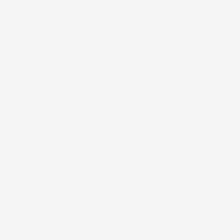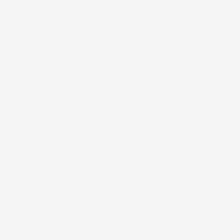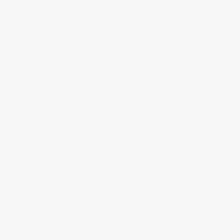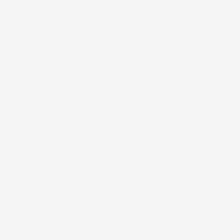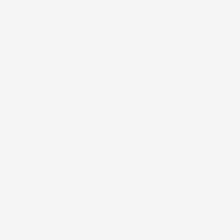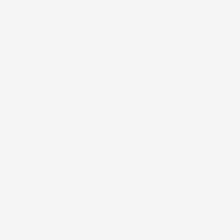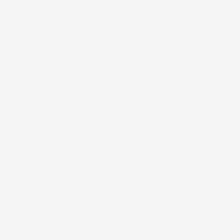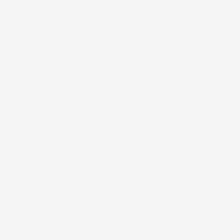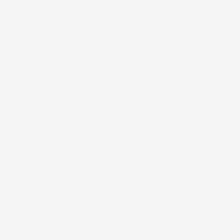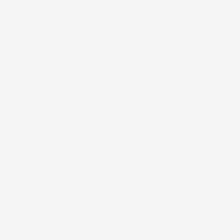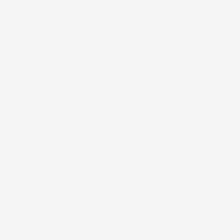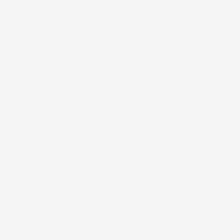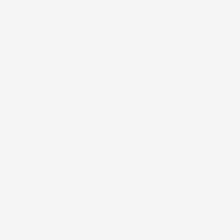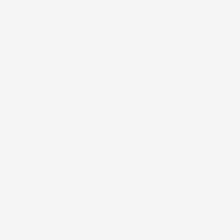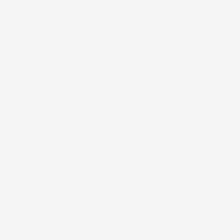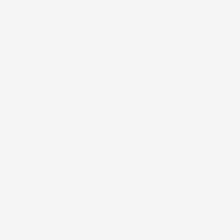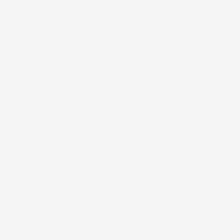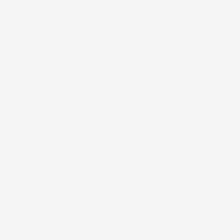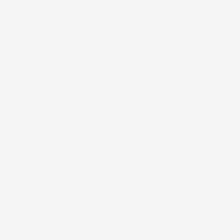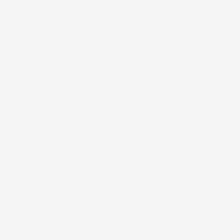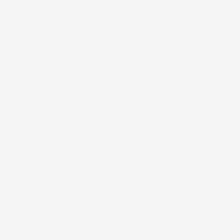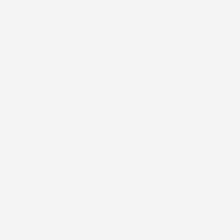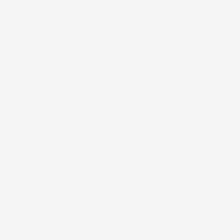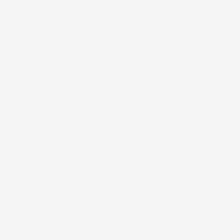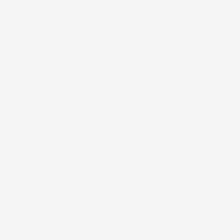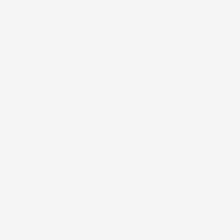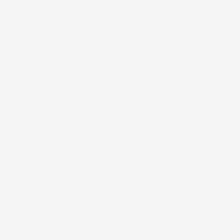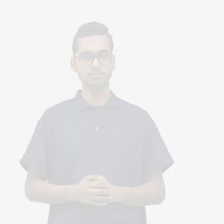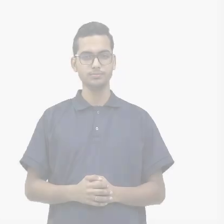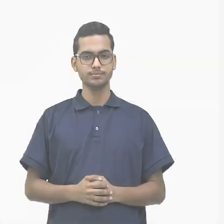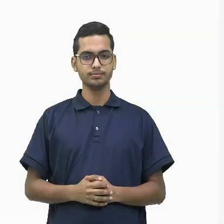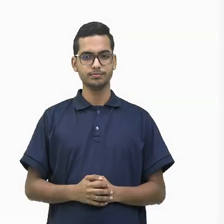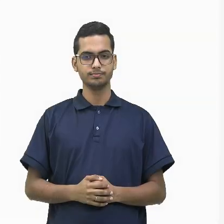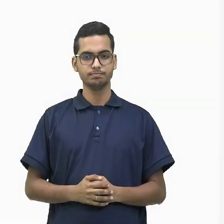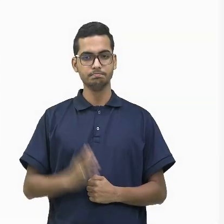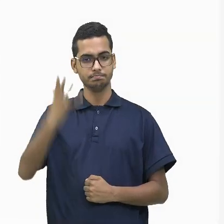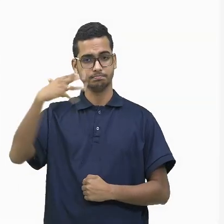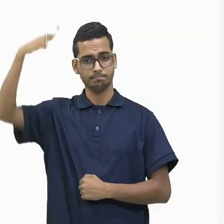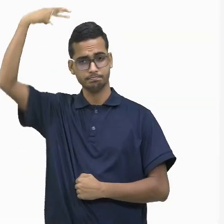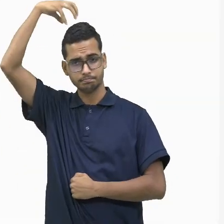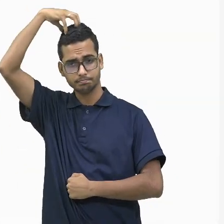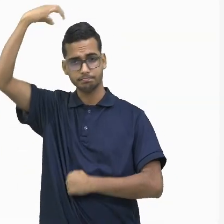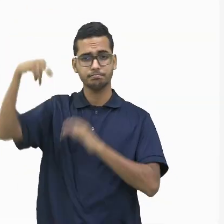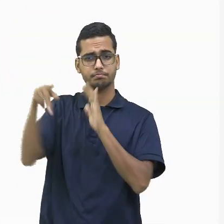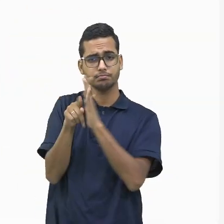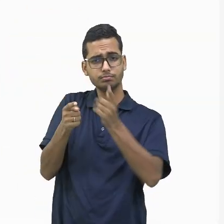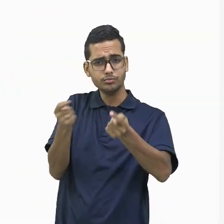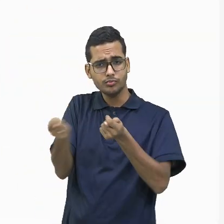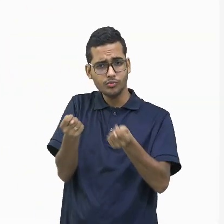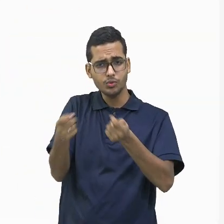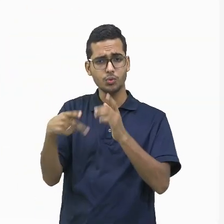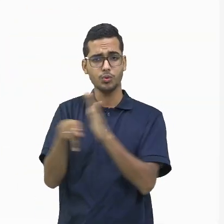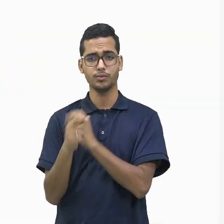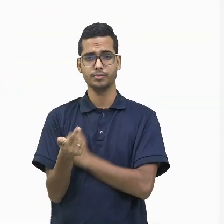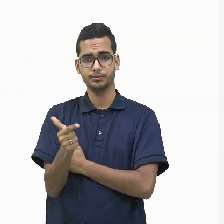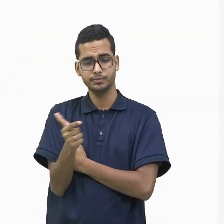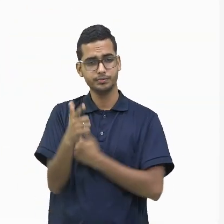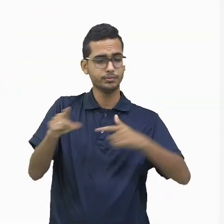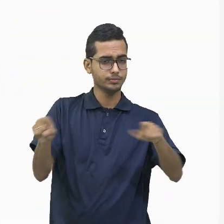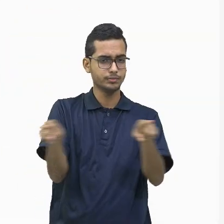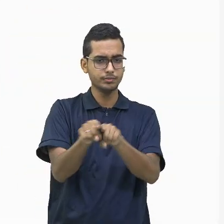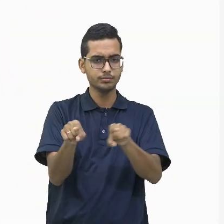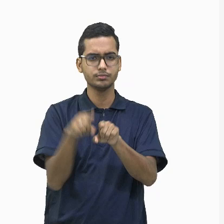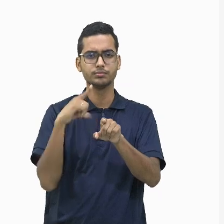instáveis e enfrentavam conflitos internos e externos, né, o que justamente